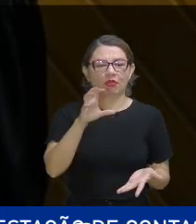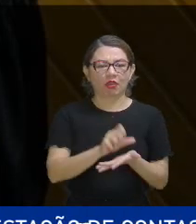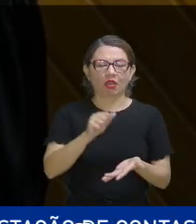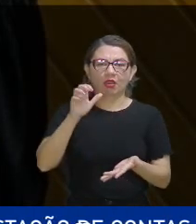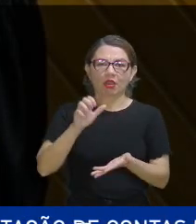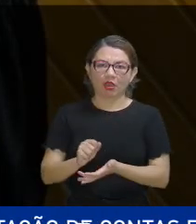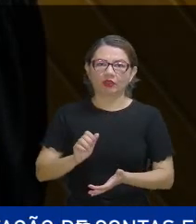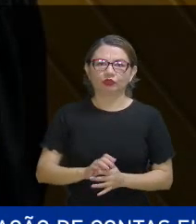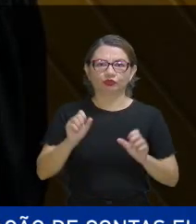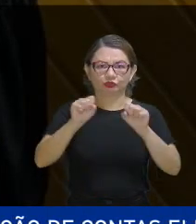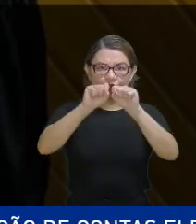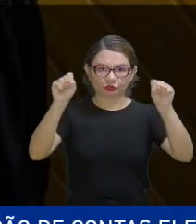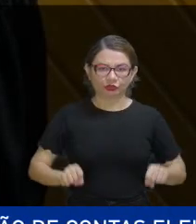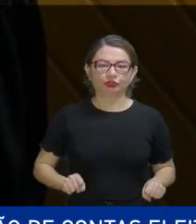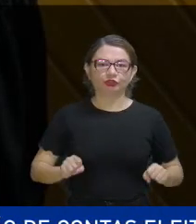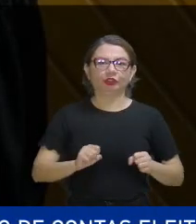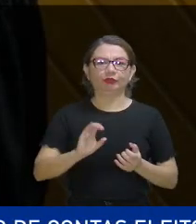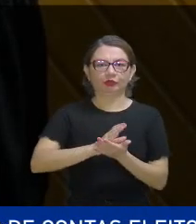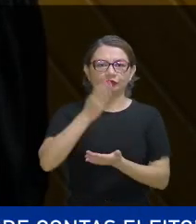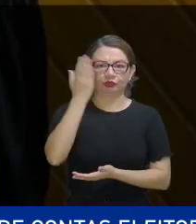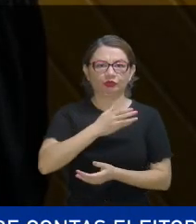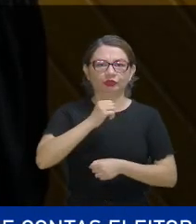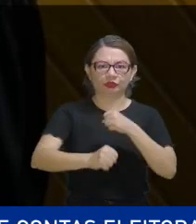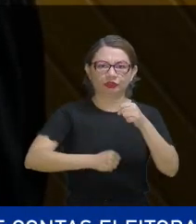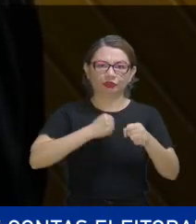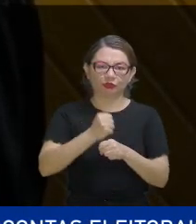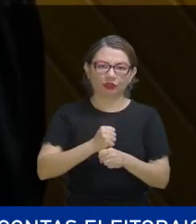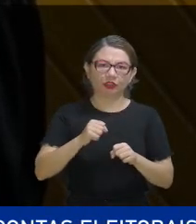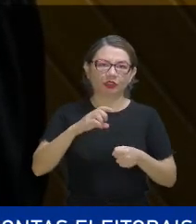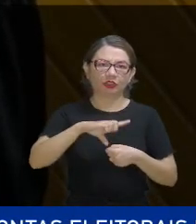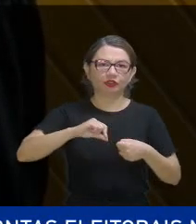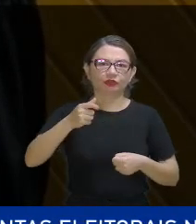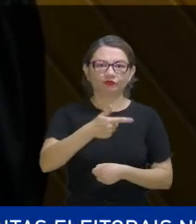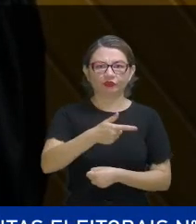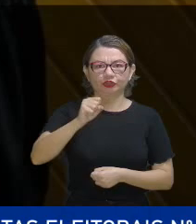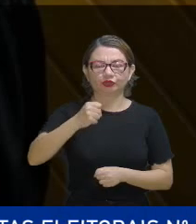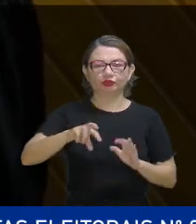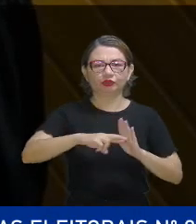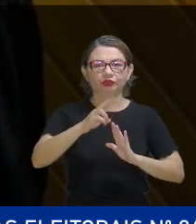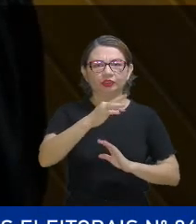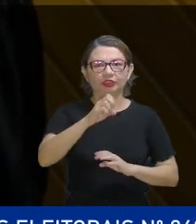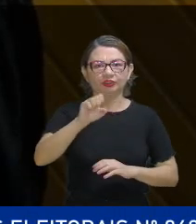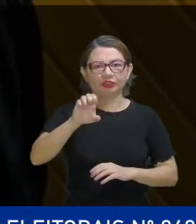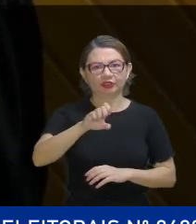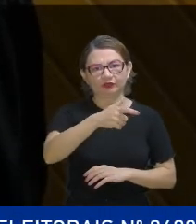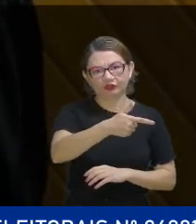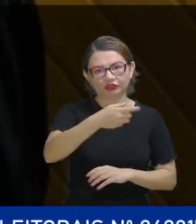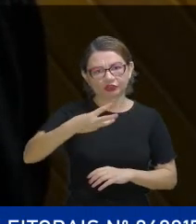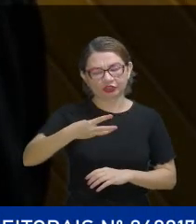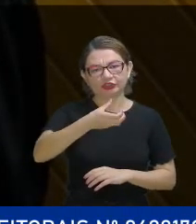registrados no sistema de prestação de contas anual, conforme previsto no artigo 28 da Resolução TSE número